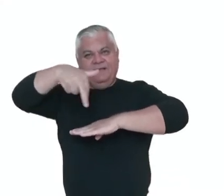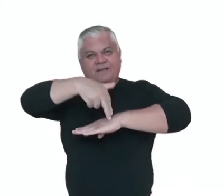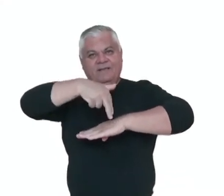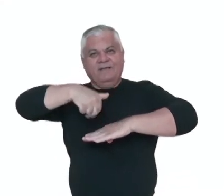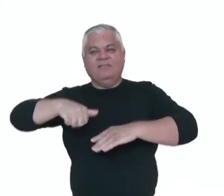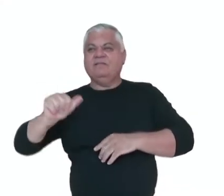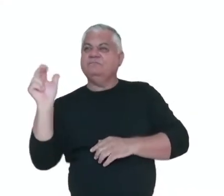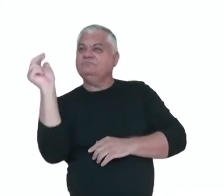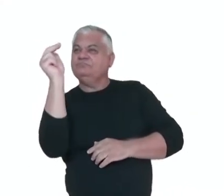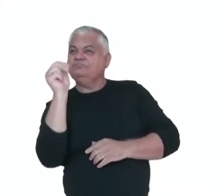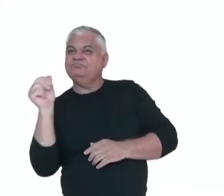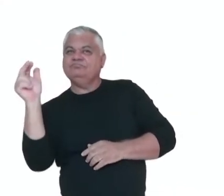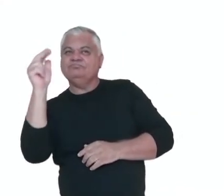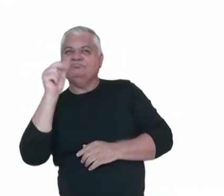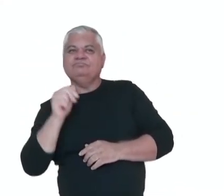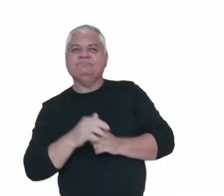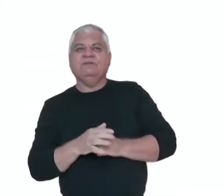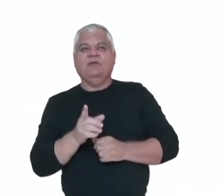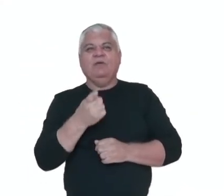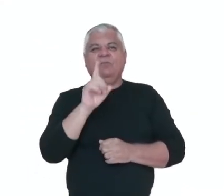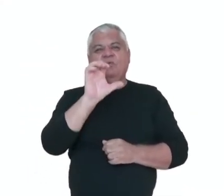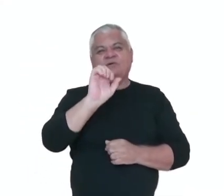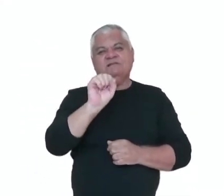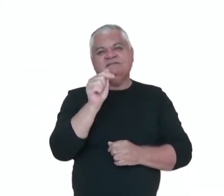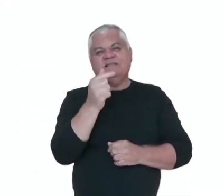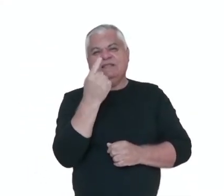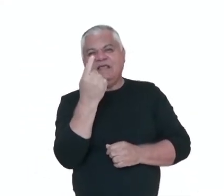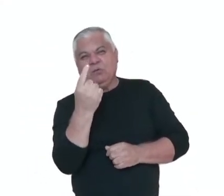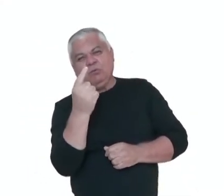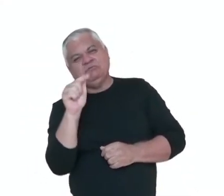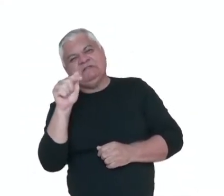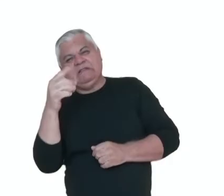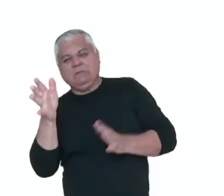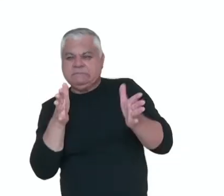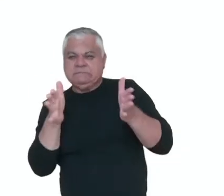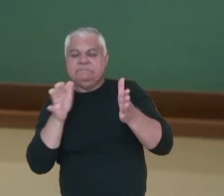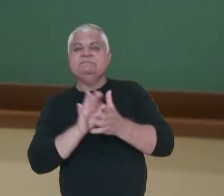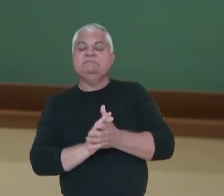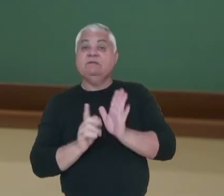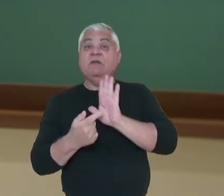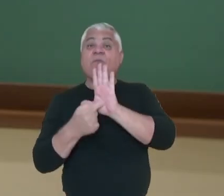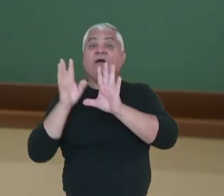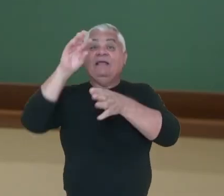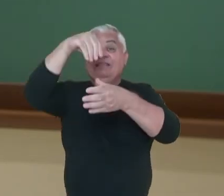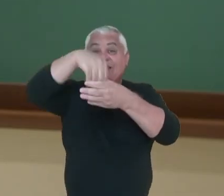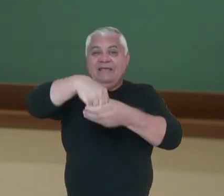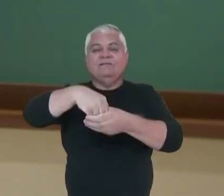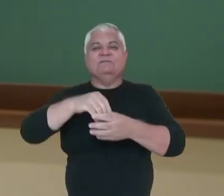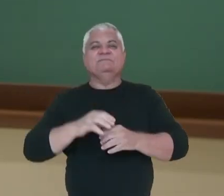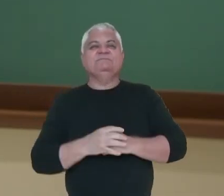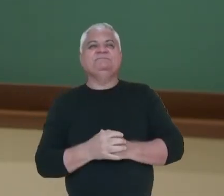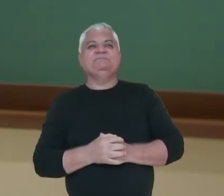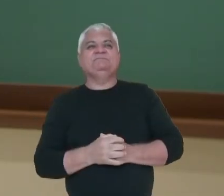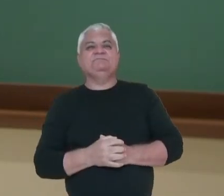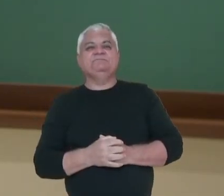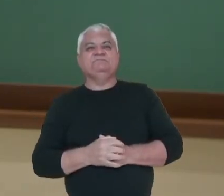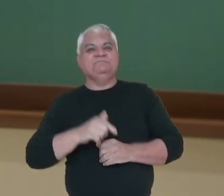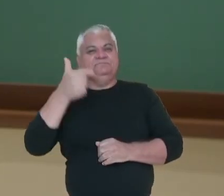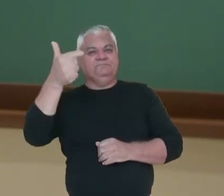1871-74, mais ou menos a época que foi feita essa pintura. Então ele gosta mais das pinturas internas, não tão externas como os outros.